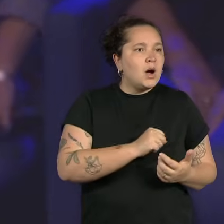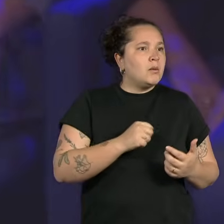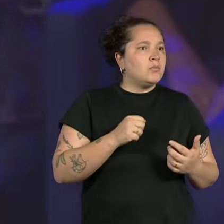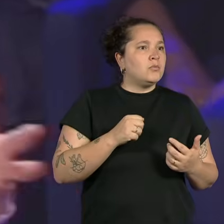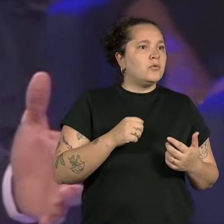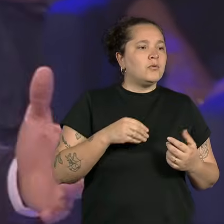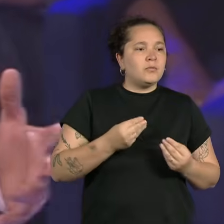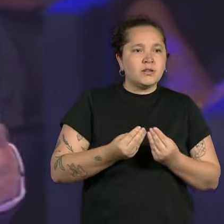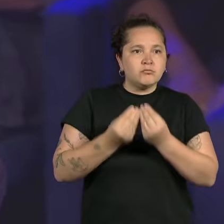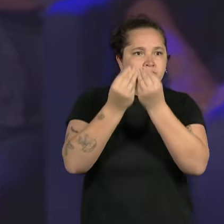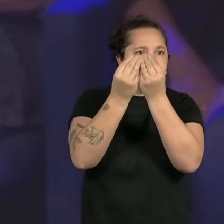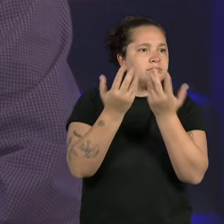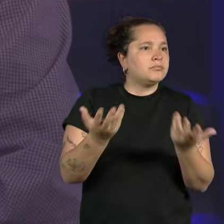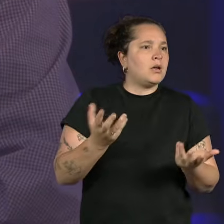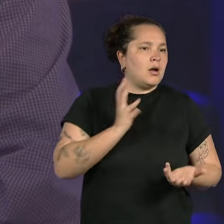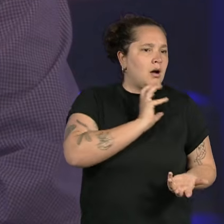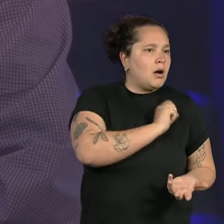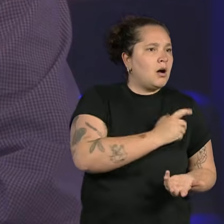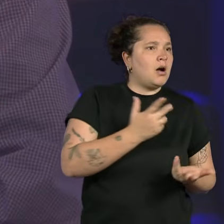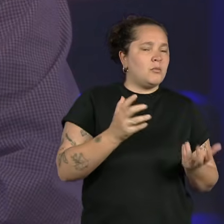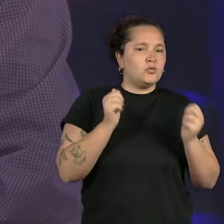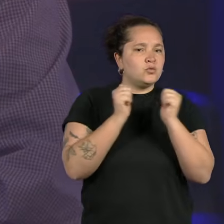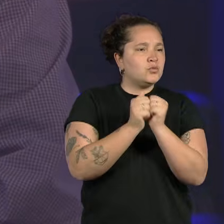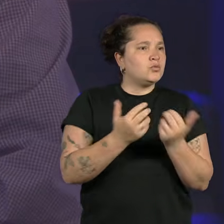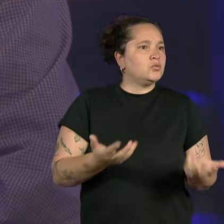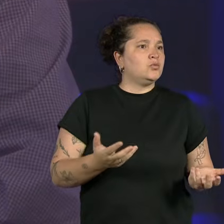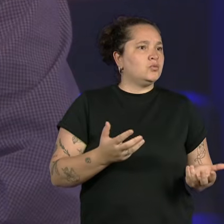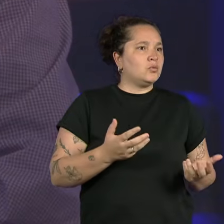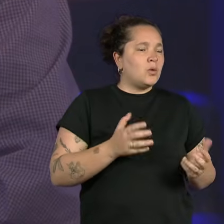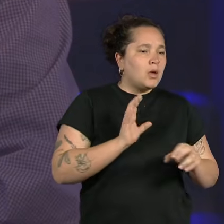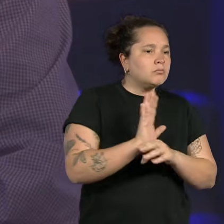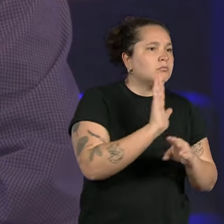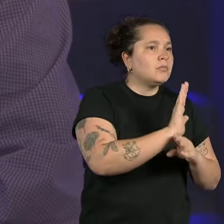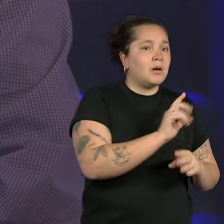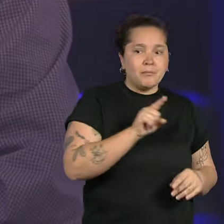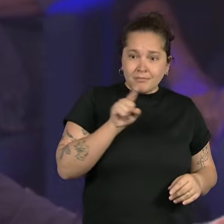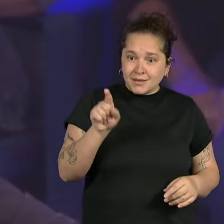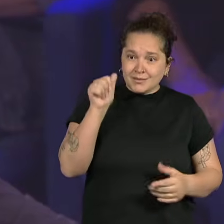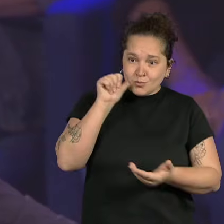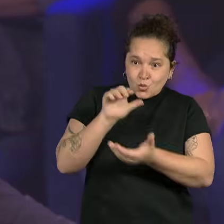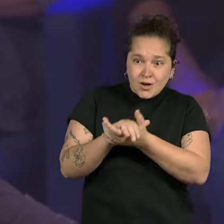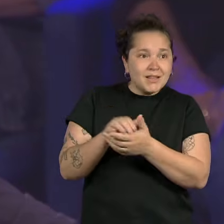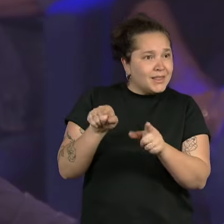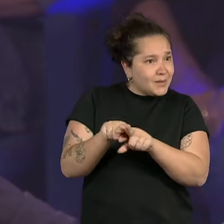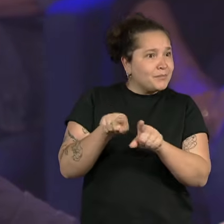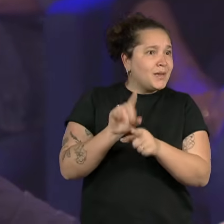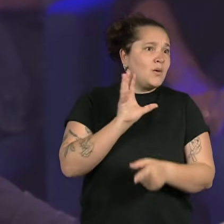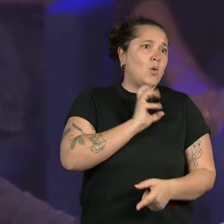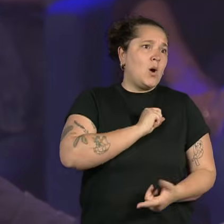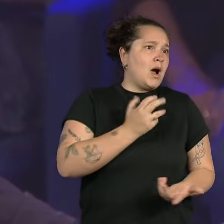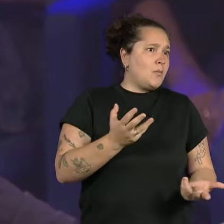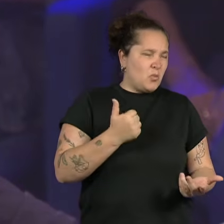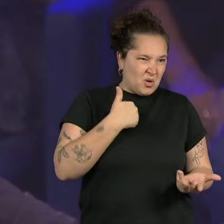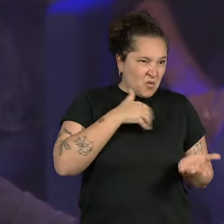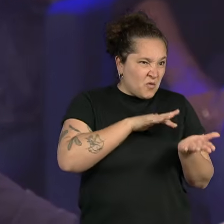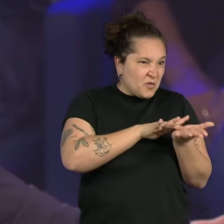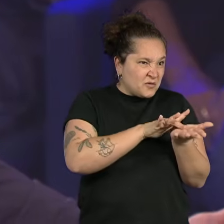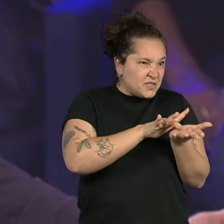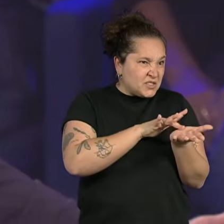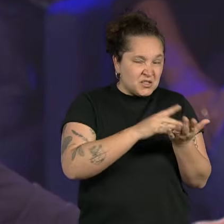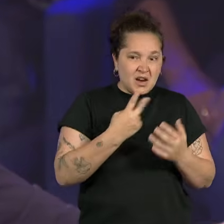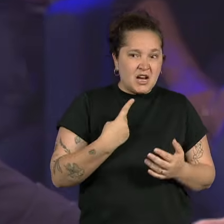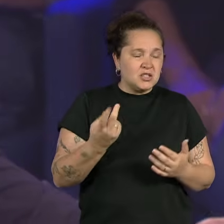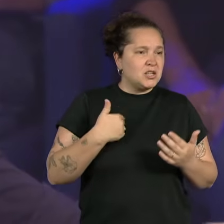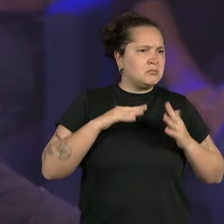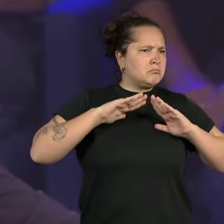amo estar com o meu povo, eu amo a pastoral, mas eu amo essa mulher. Eu não vou fingir que eu não tive nada com ela, eu não vou